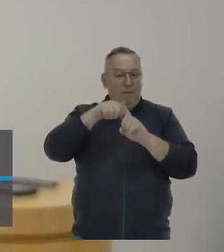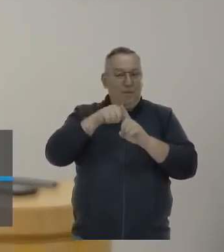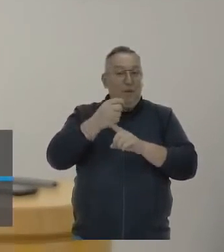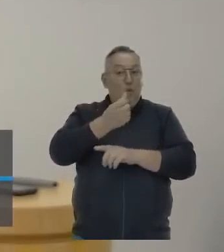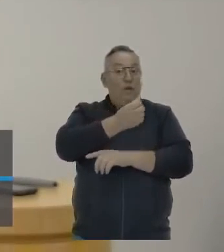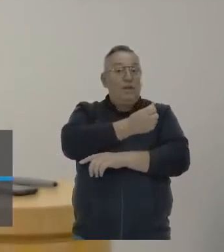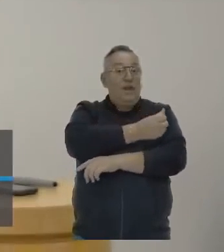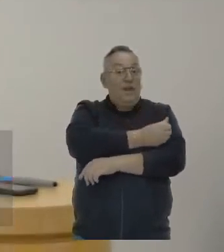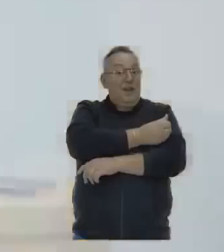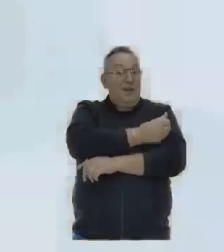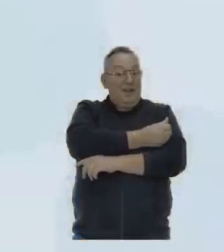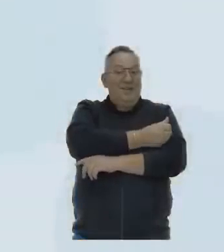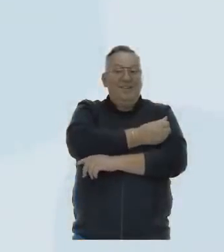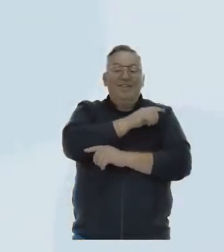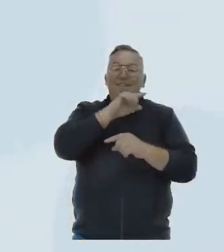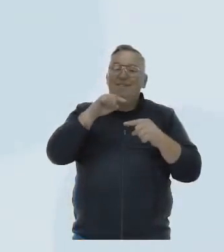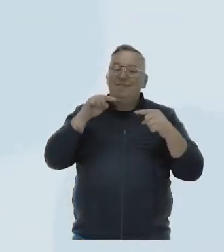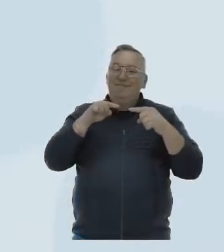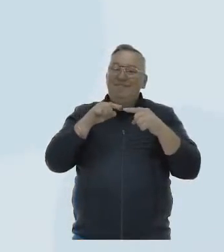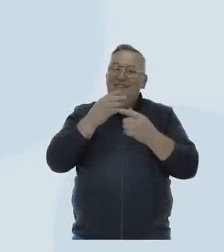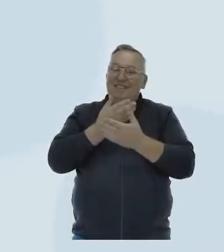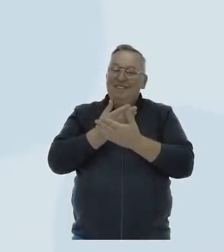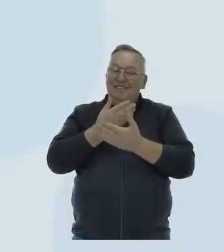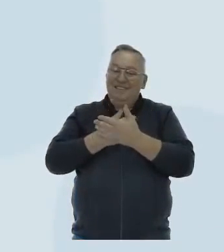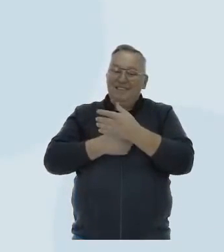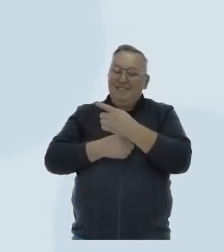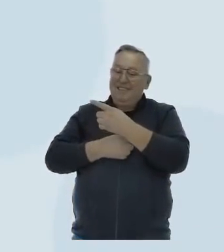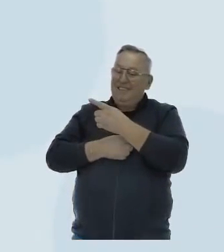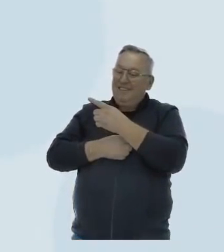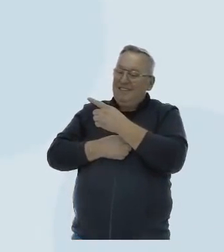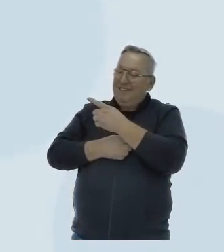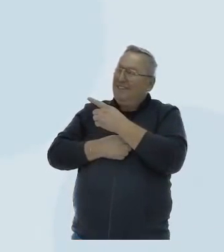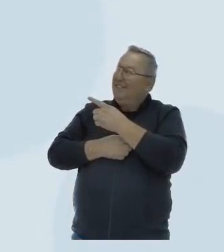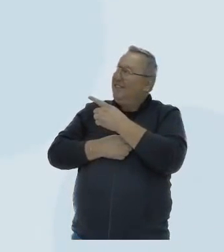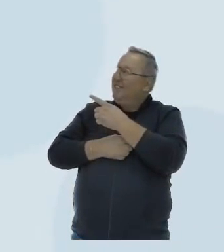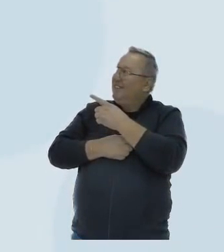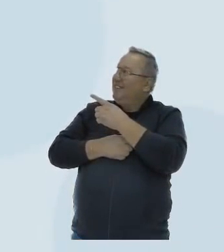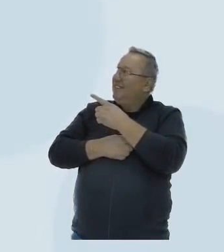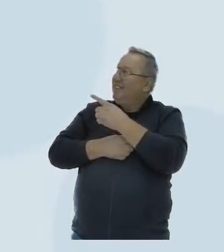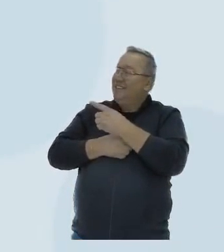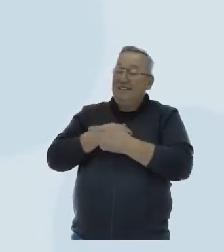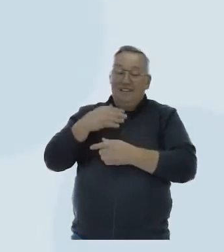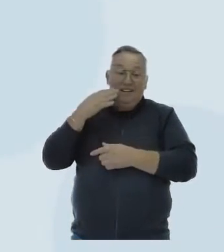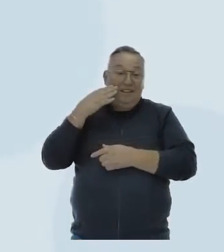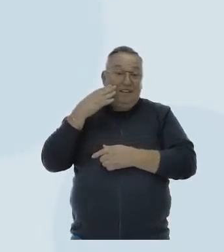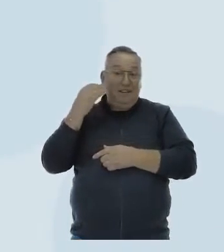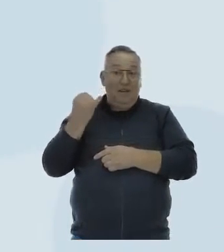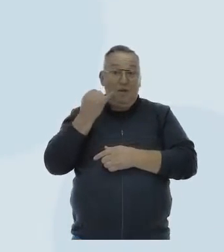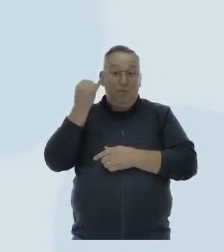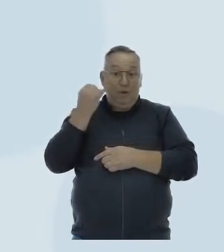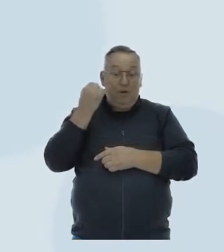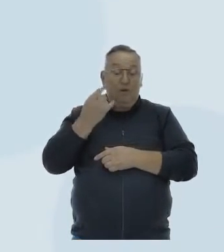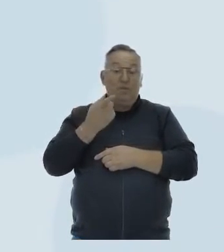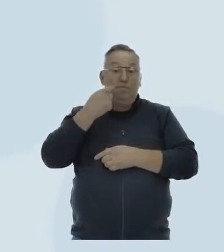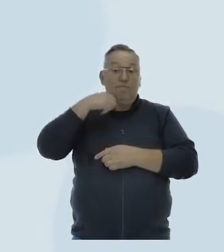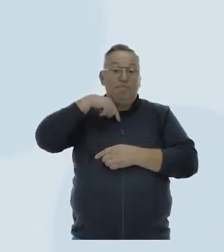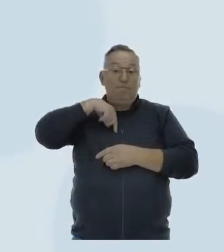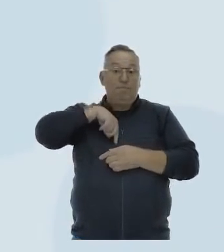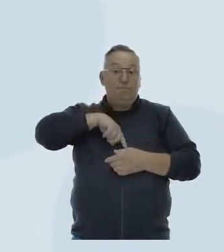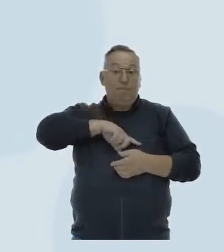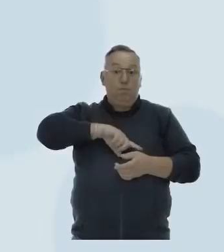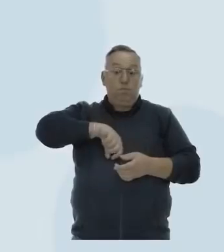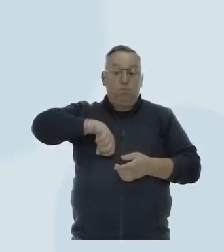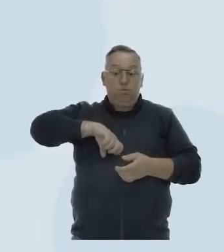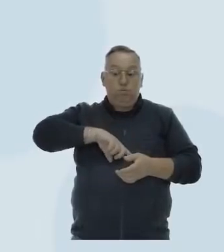ano, tá bom? E o objetivo da aula tá aí para você, ó. Entender a importância dos sistemas digestórios e respiratórios